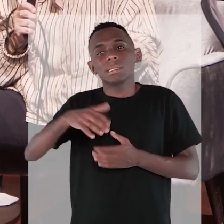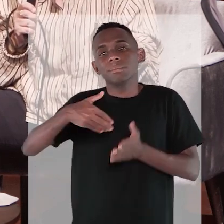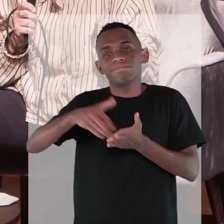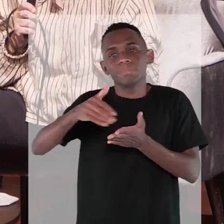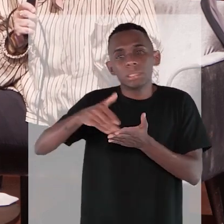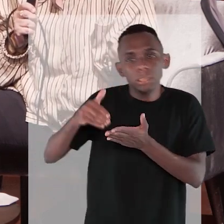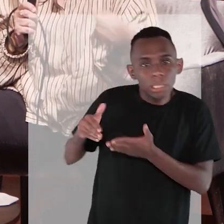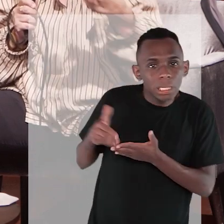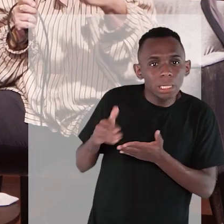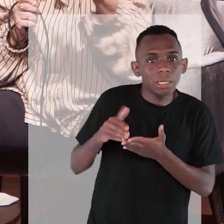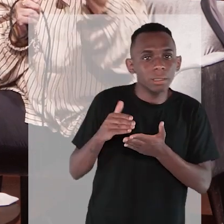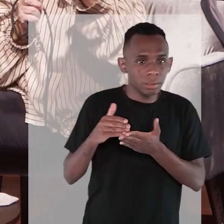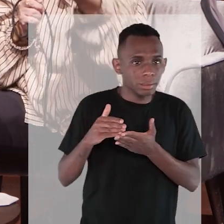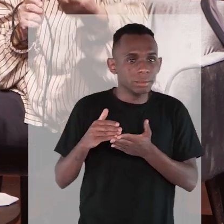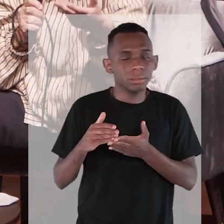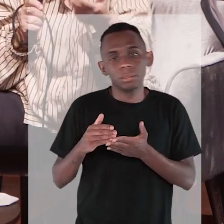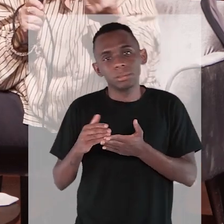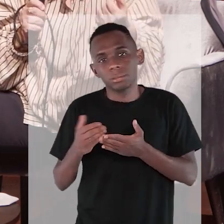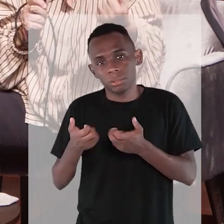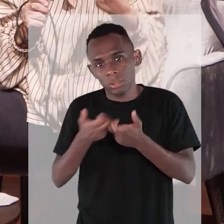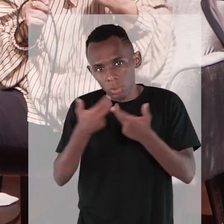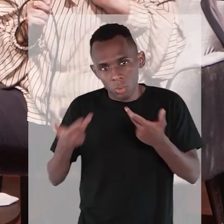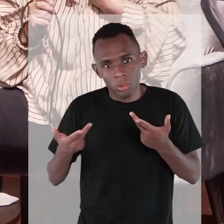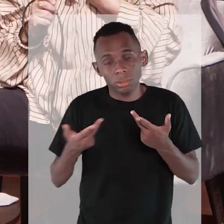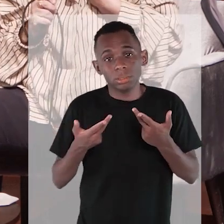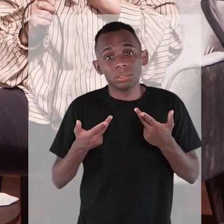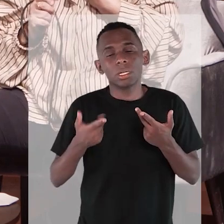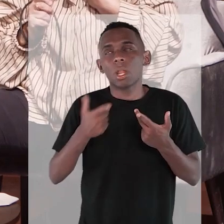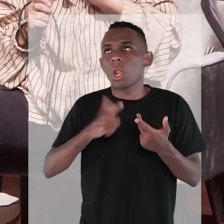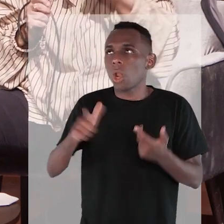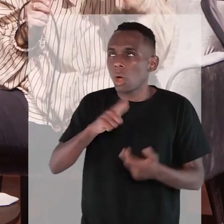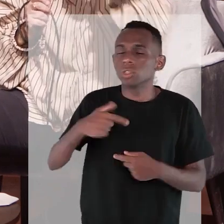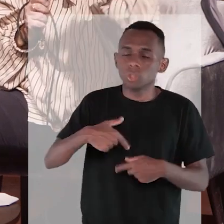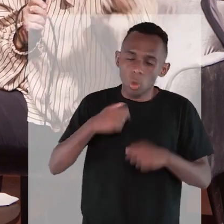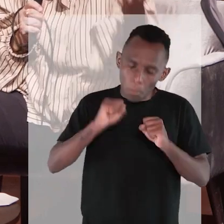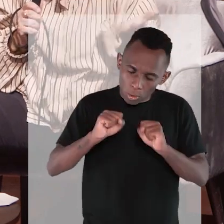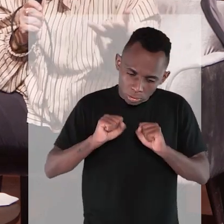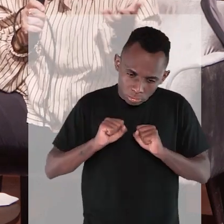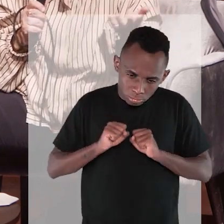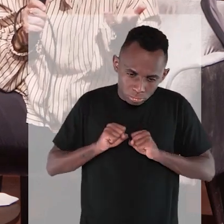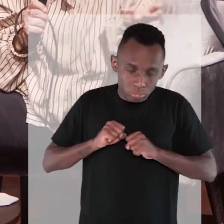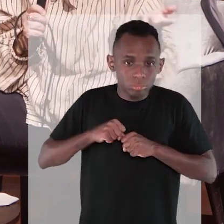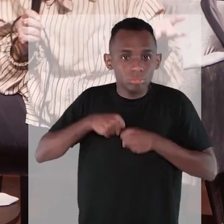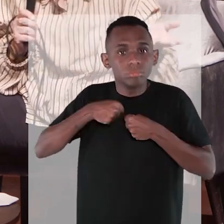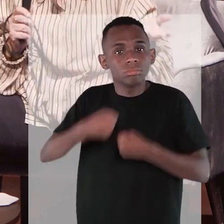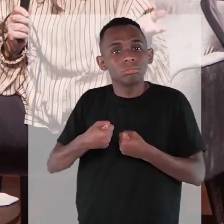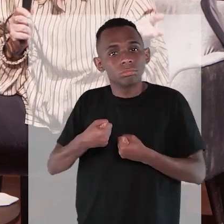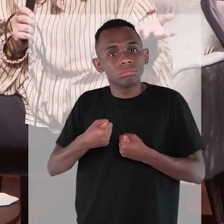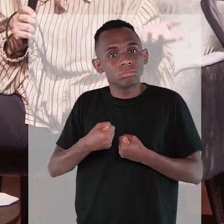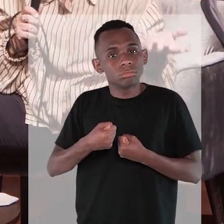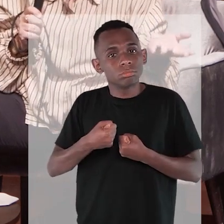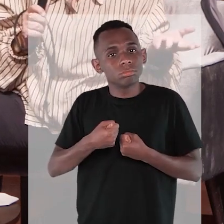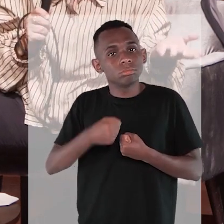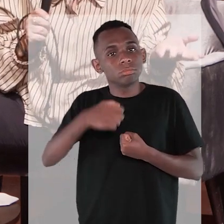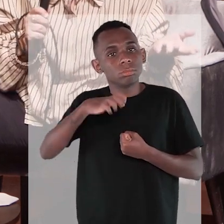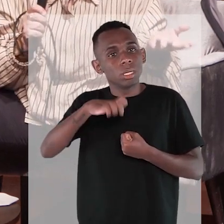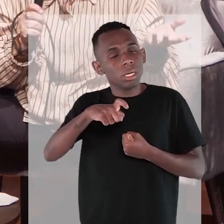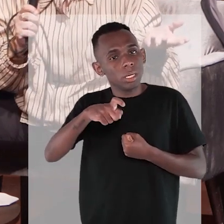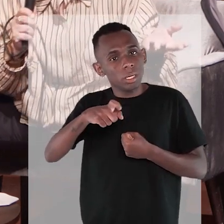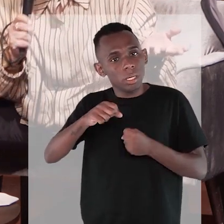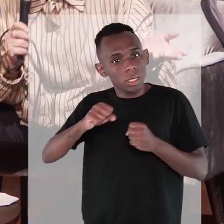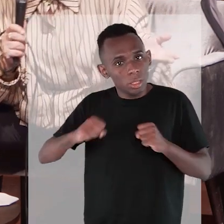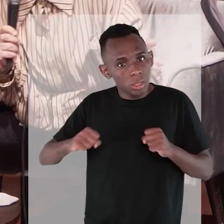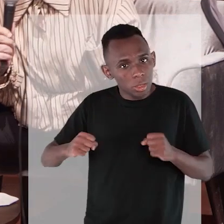elimina o que não impede que eu resista. O Exu, é o Exu,